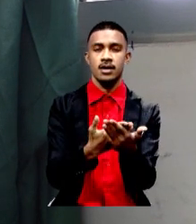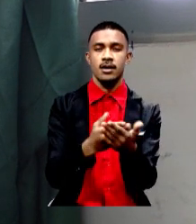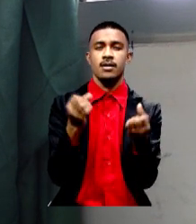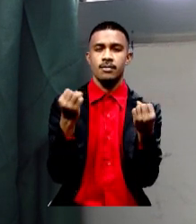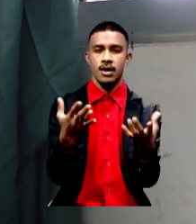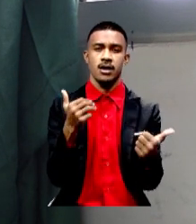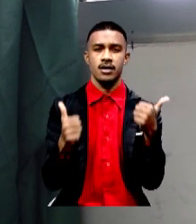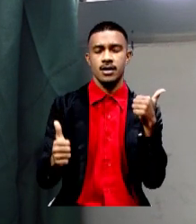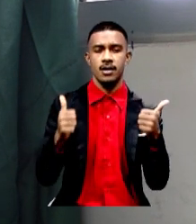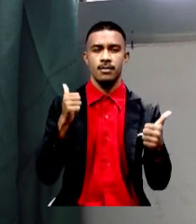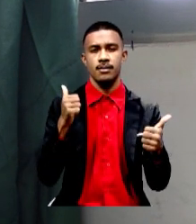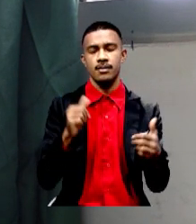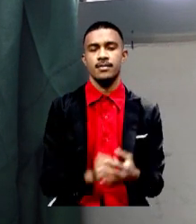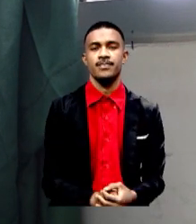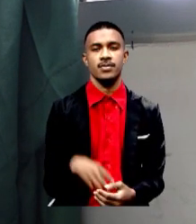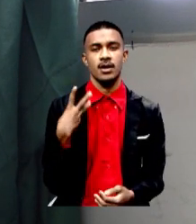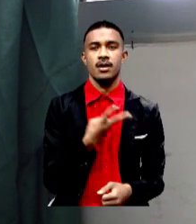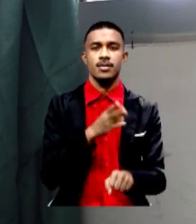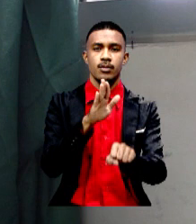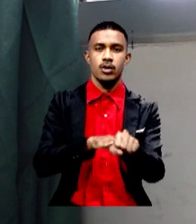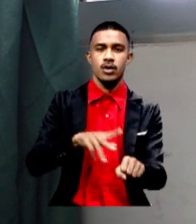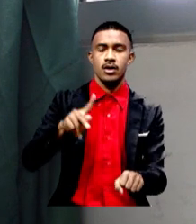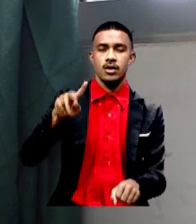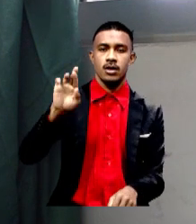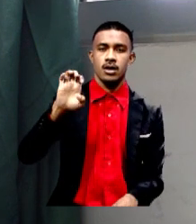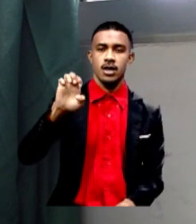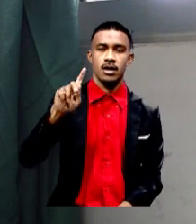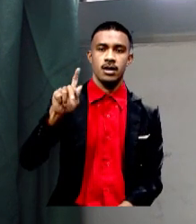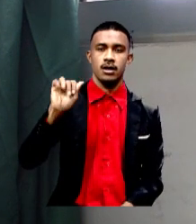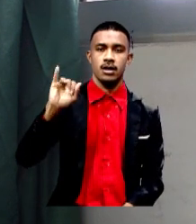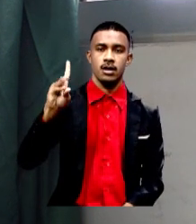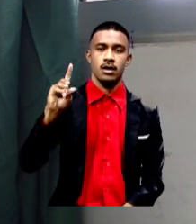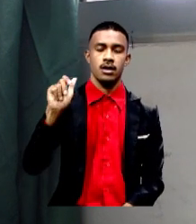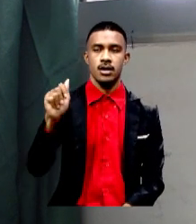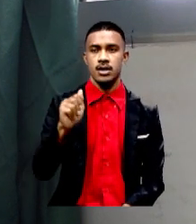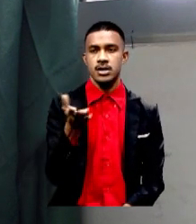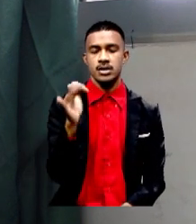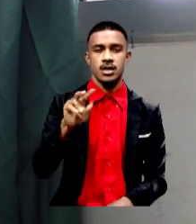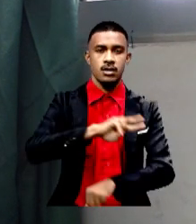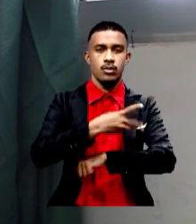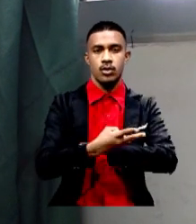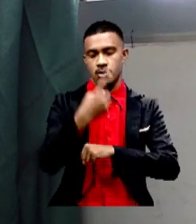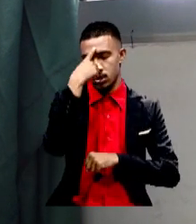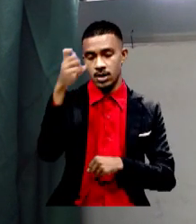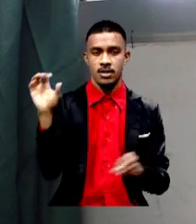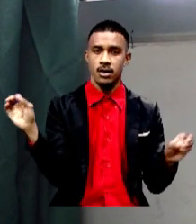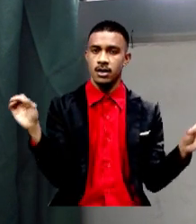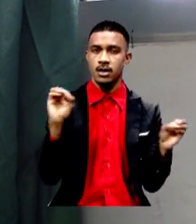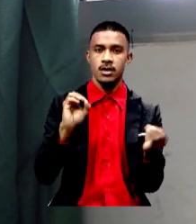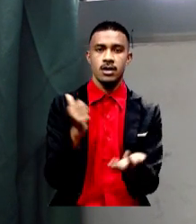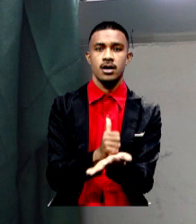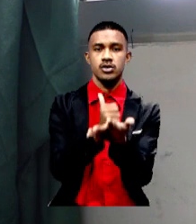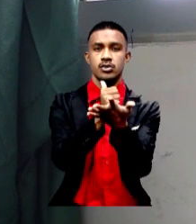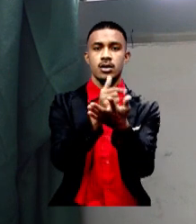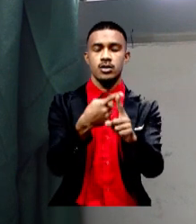mak ami bolo recaída, sira começa mono tamba la iha apoio. La iha apoio sene familia. La